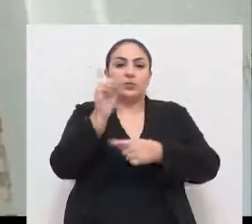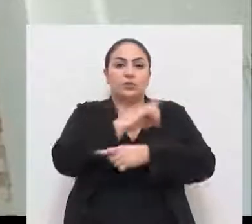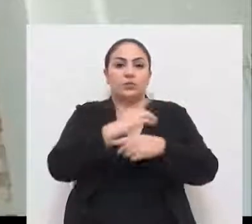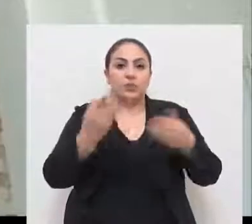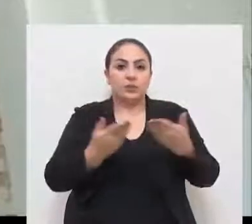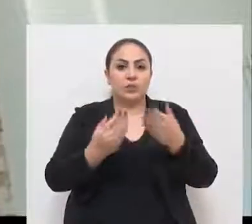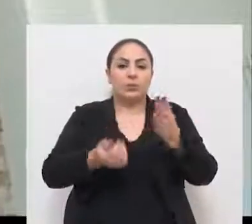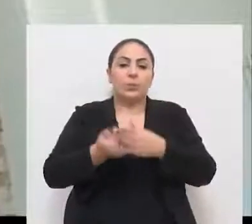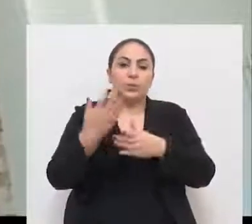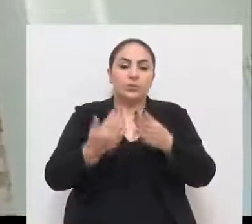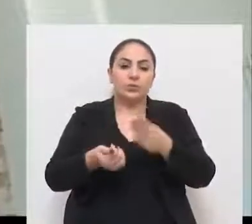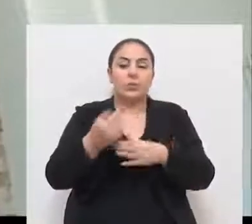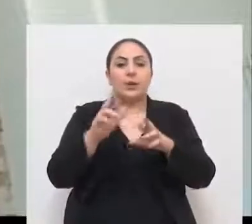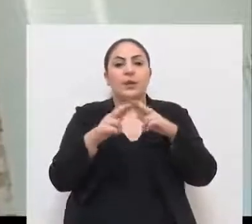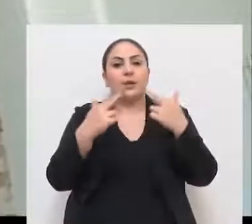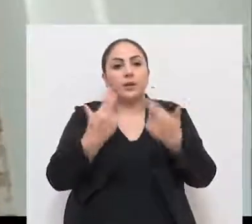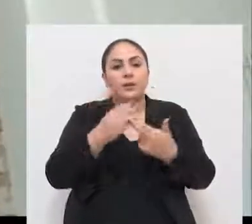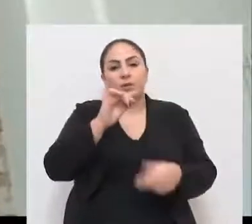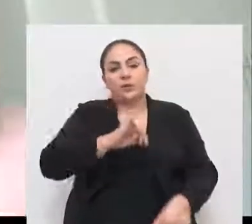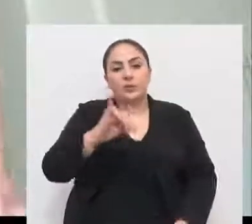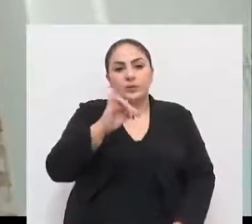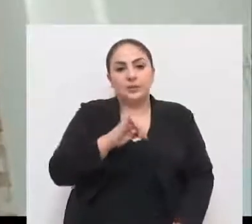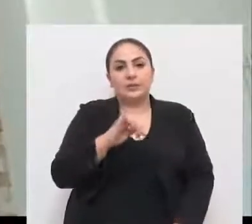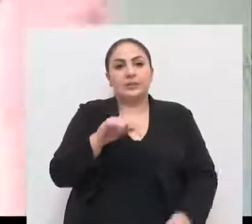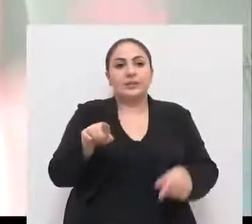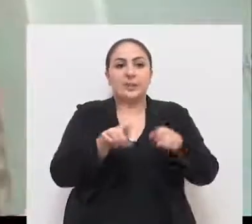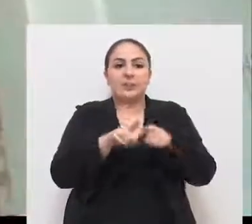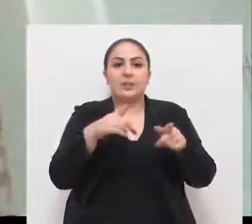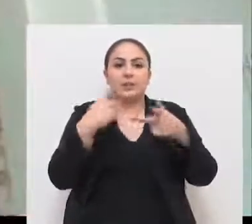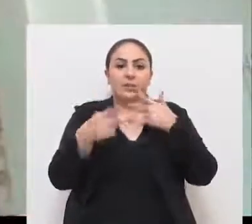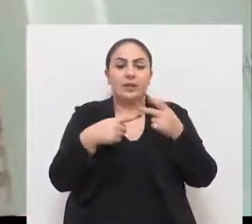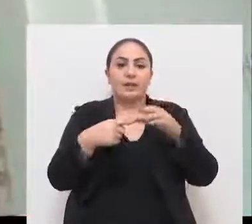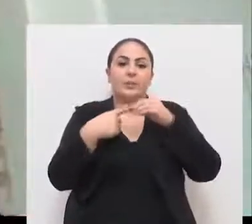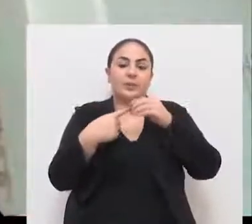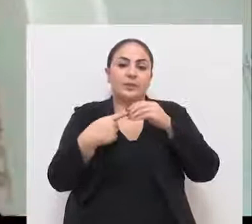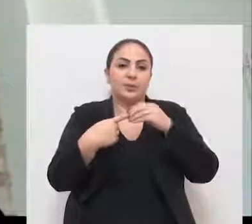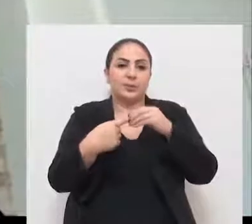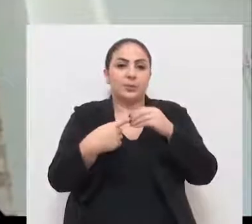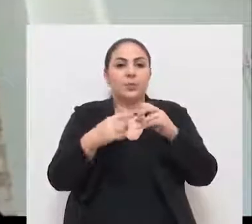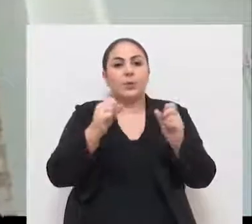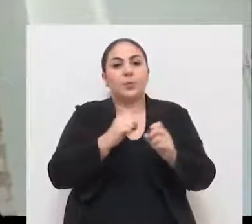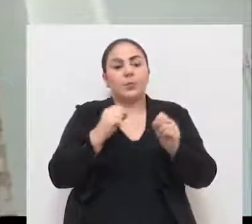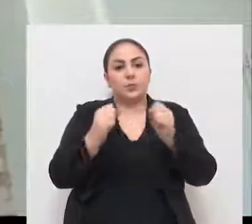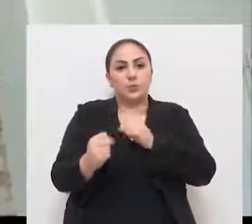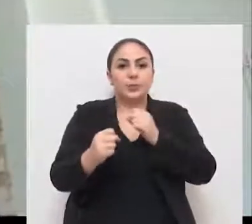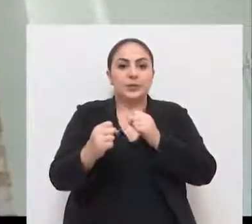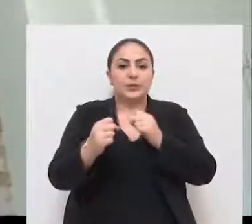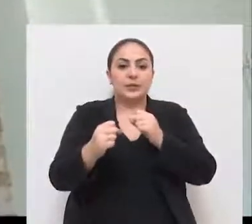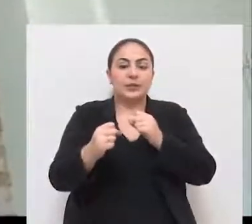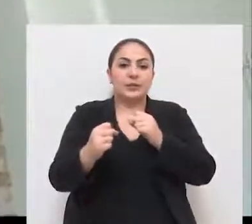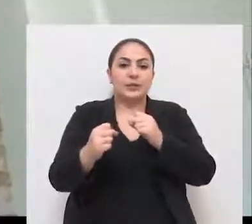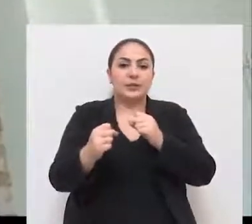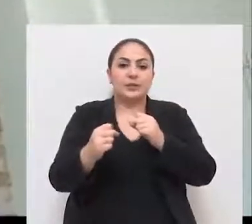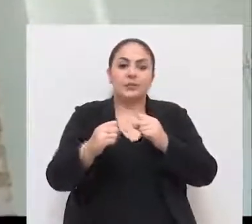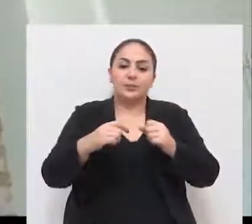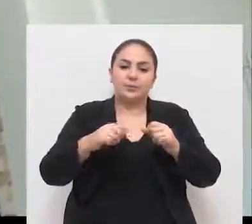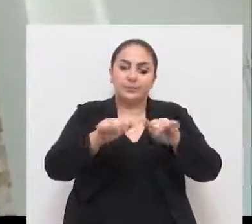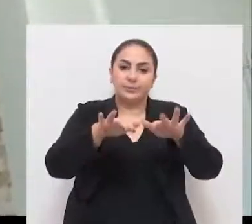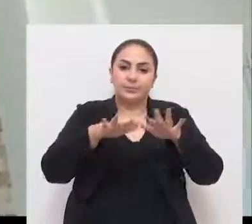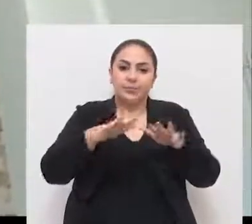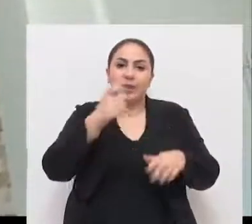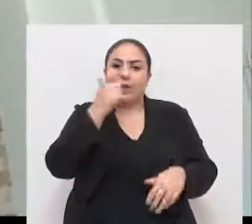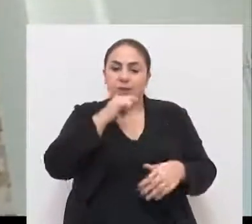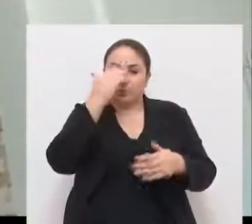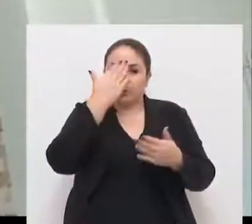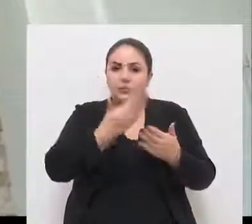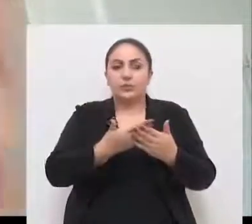reunião produtiva, uma reunião importante, que estabeleceu principalmente a possibilidade de que nas próximas sessões, eu acredito que na